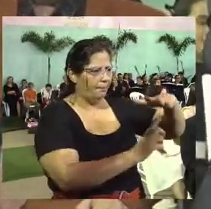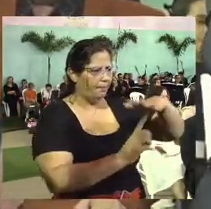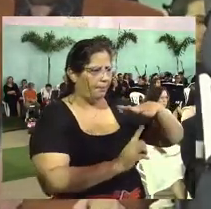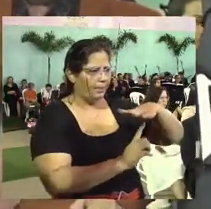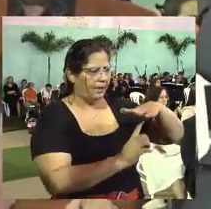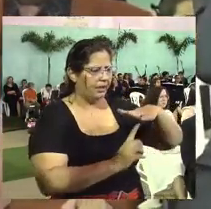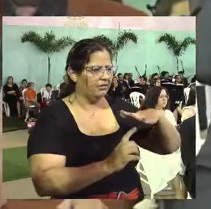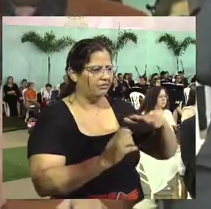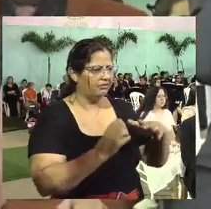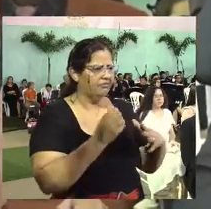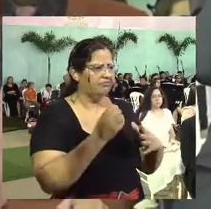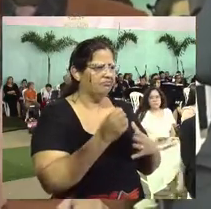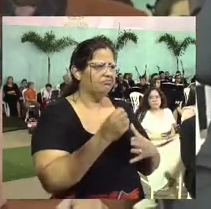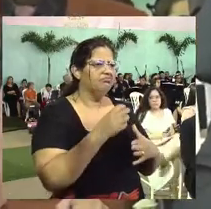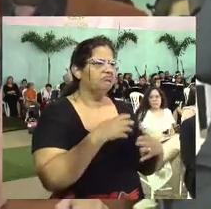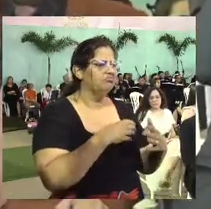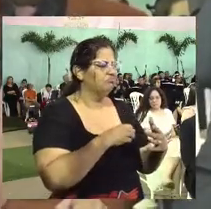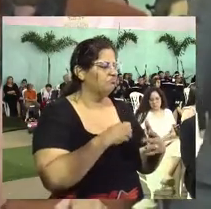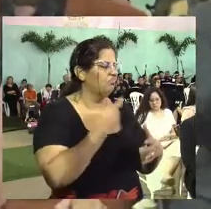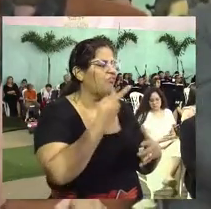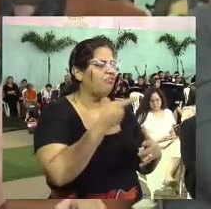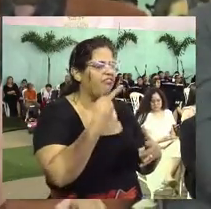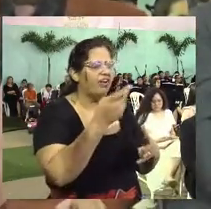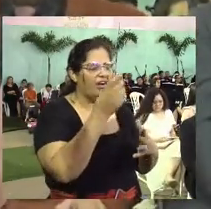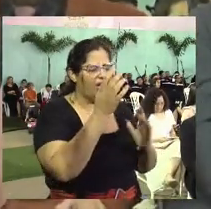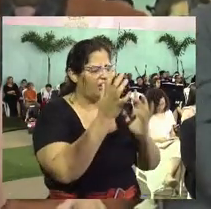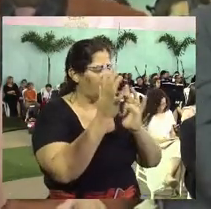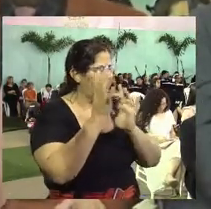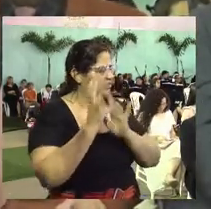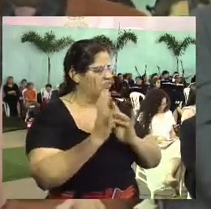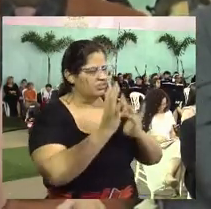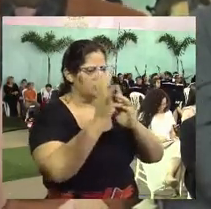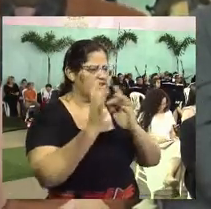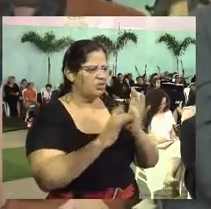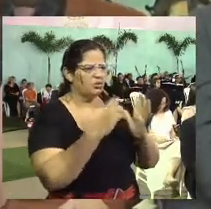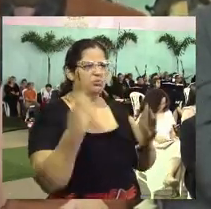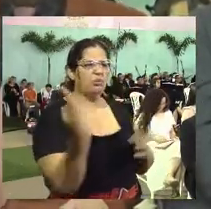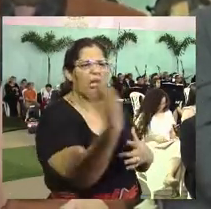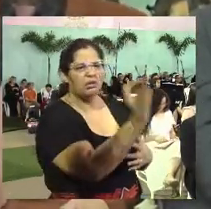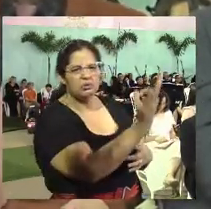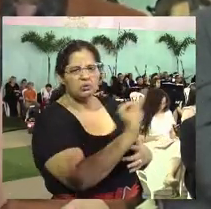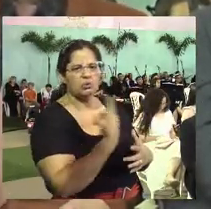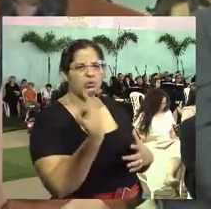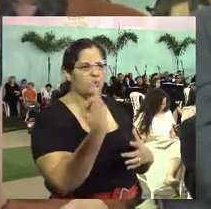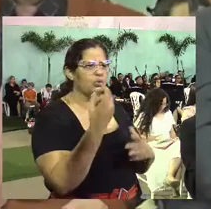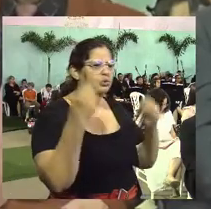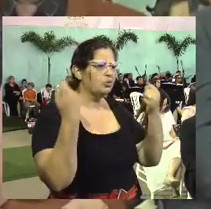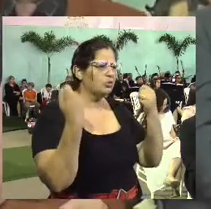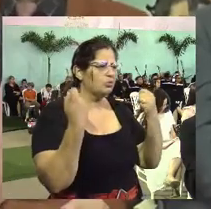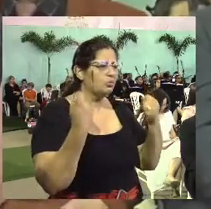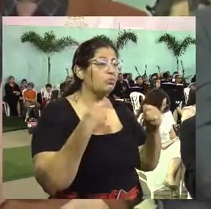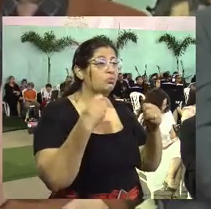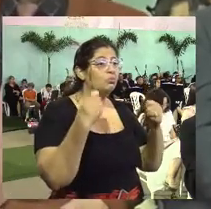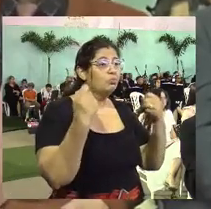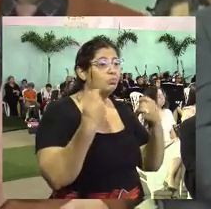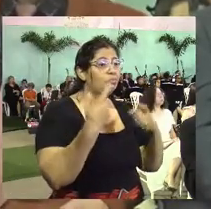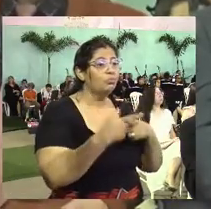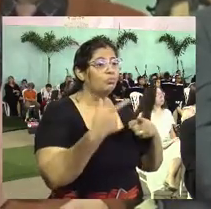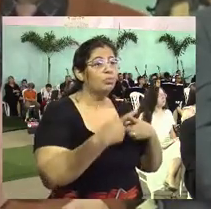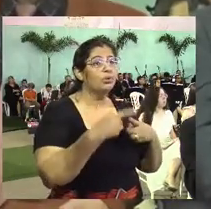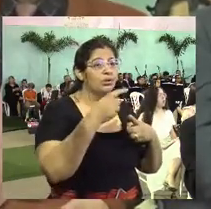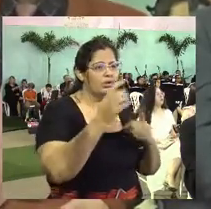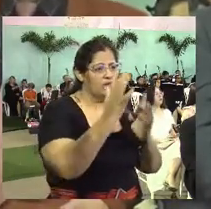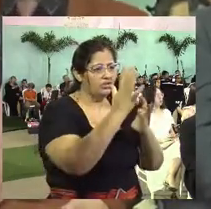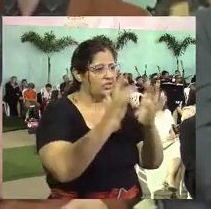pregue lá dentro do seu trabalho e vamos converter e crimes Rondônia porque Jesus estava voltando para buscar